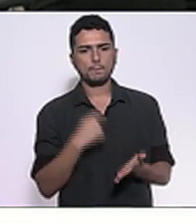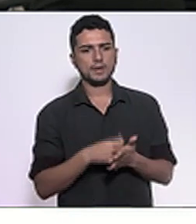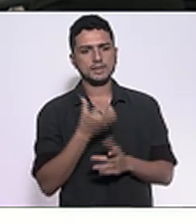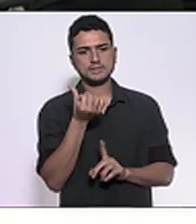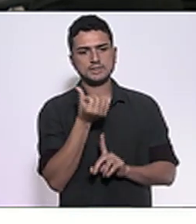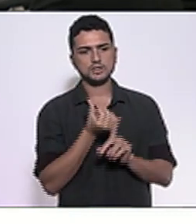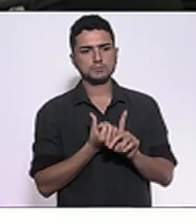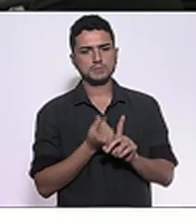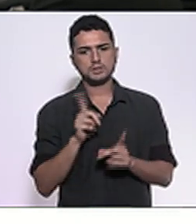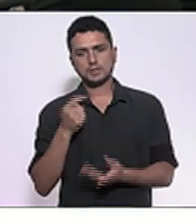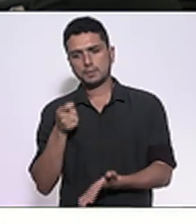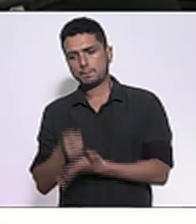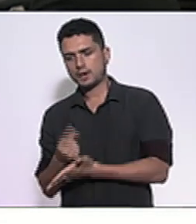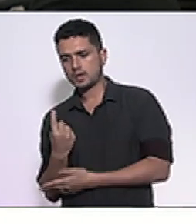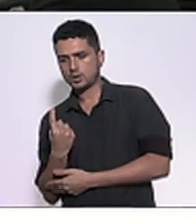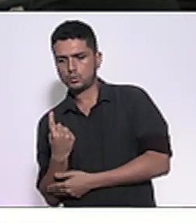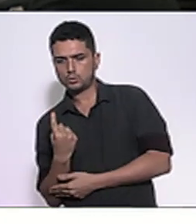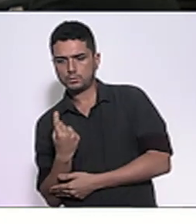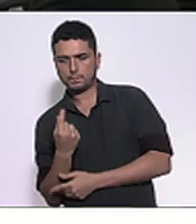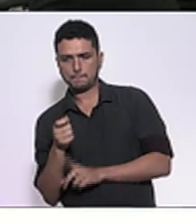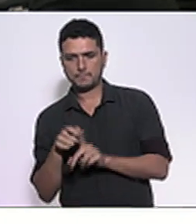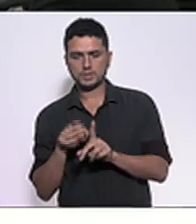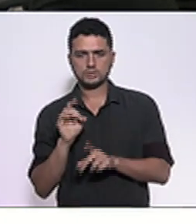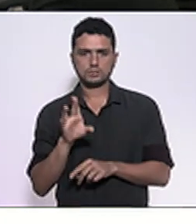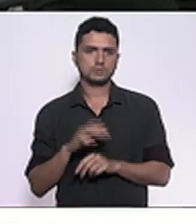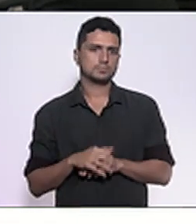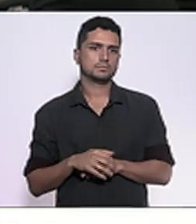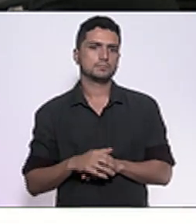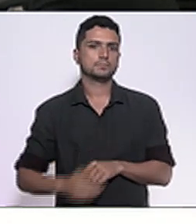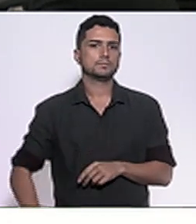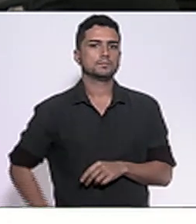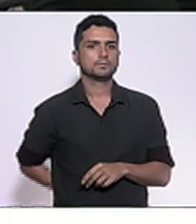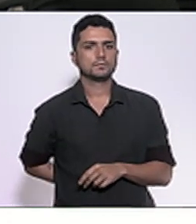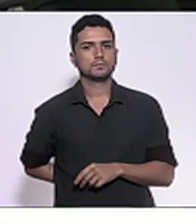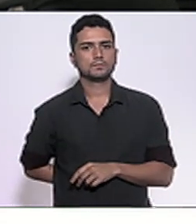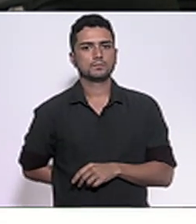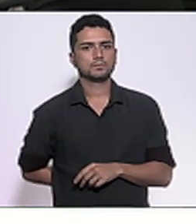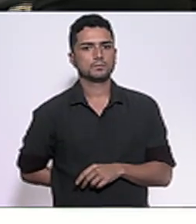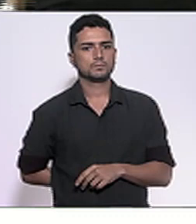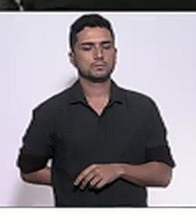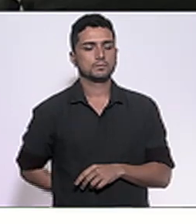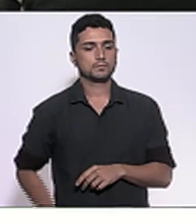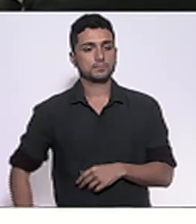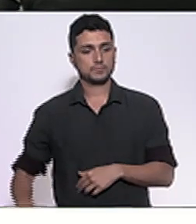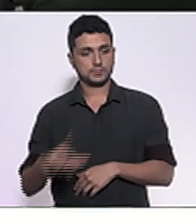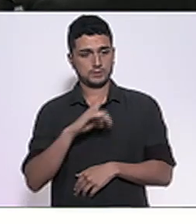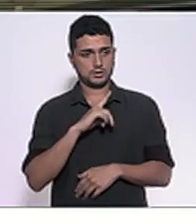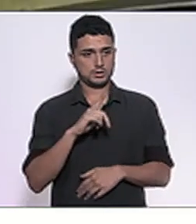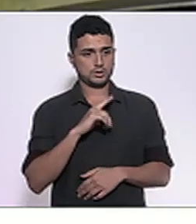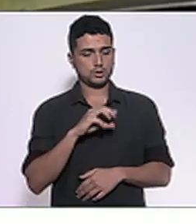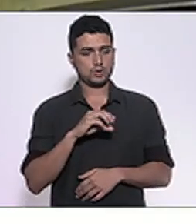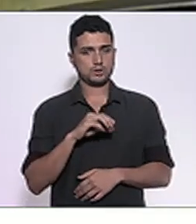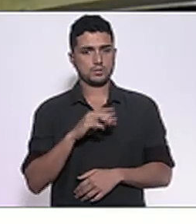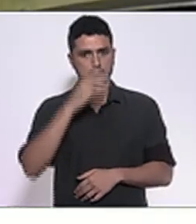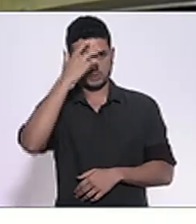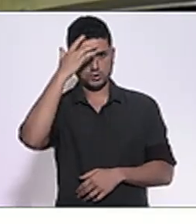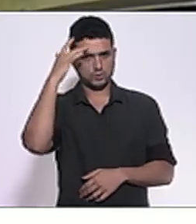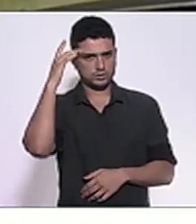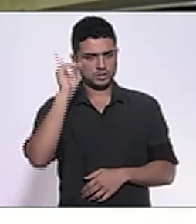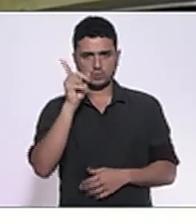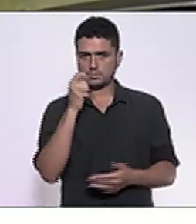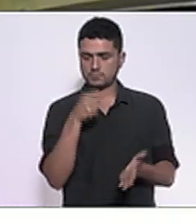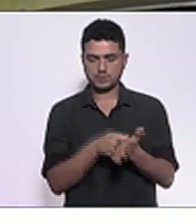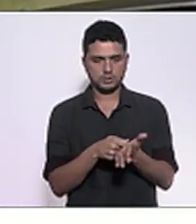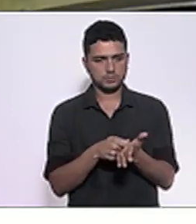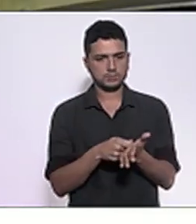1, então eu tenho essa dificuldade. Então, com relação aos omissos no recolhimento, existe um recurso extraordinário na relatoria